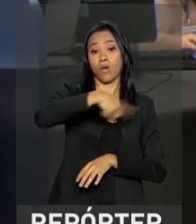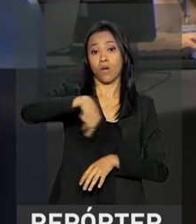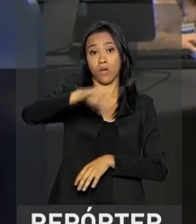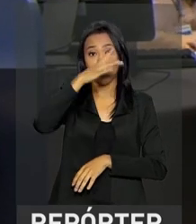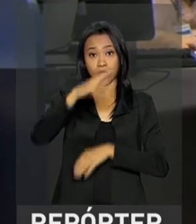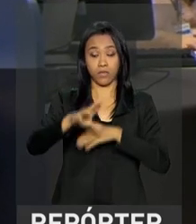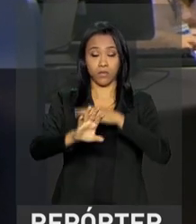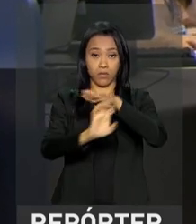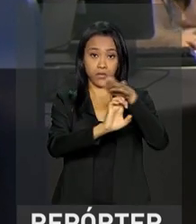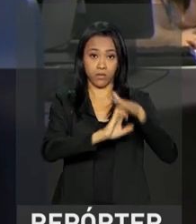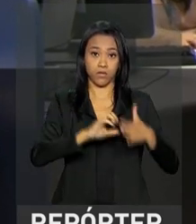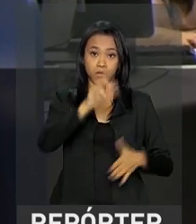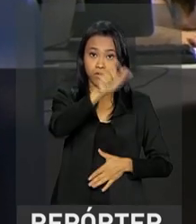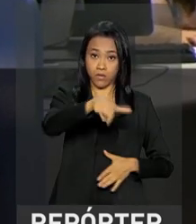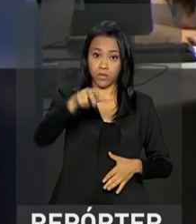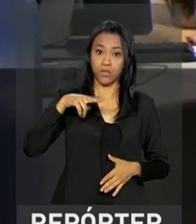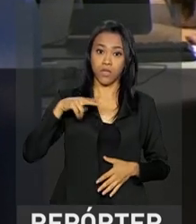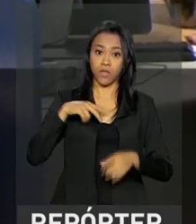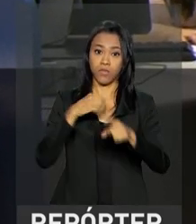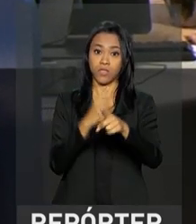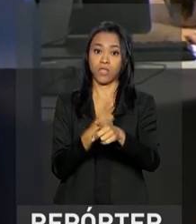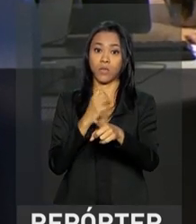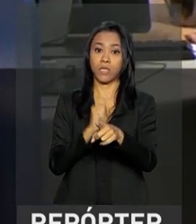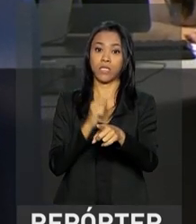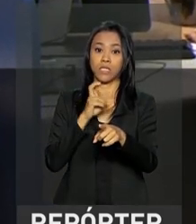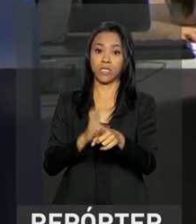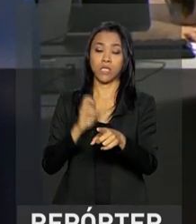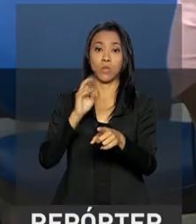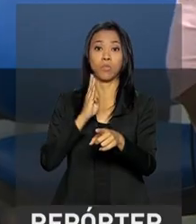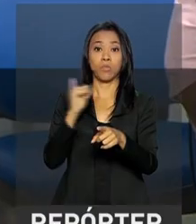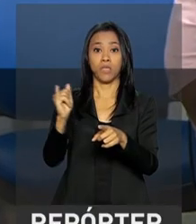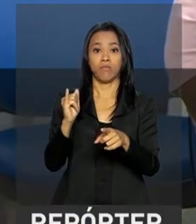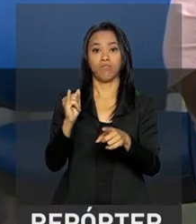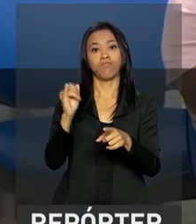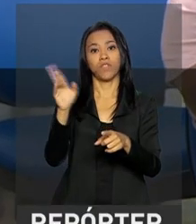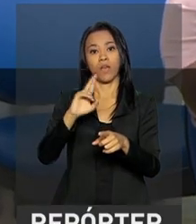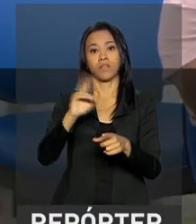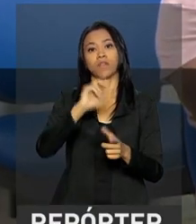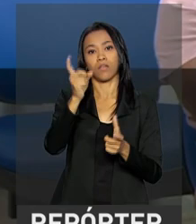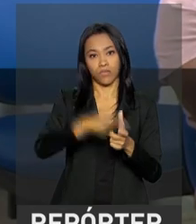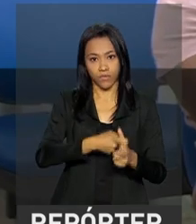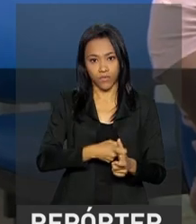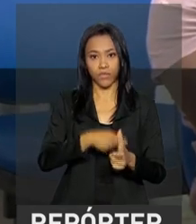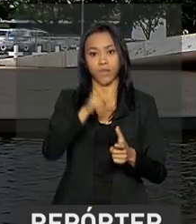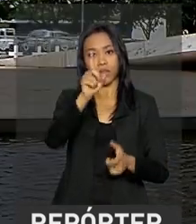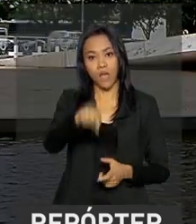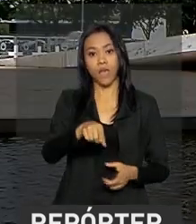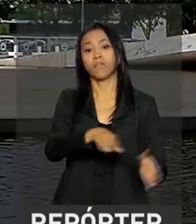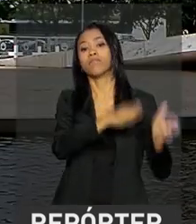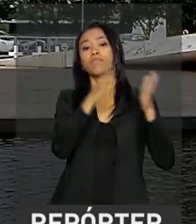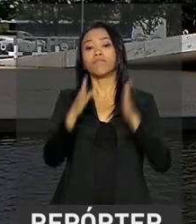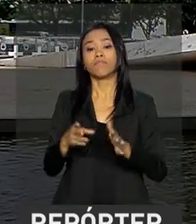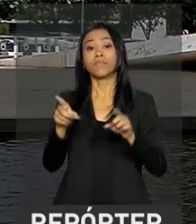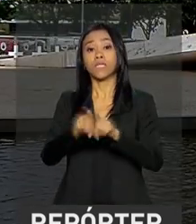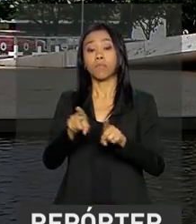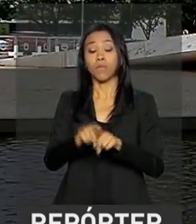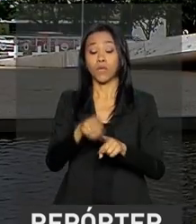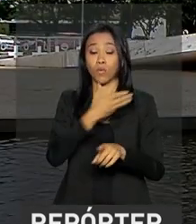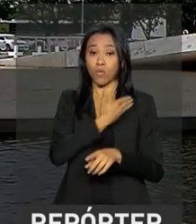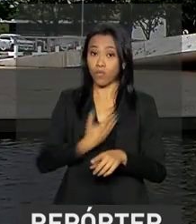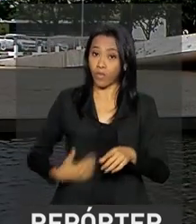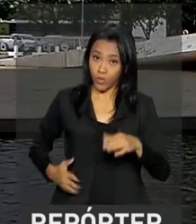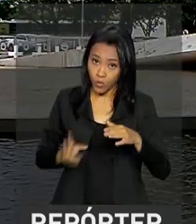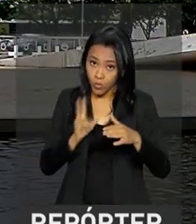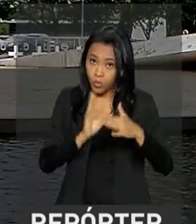causaram um rombo de R$ 185 bilhões no ano passado. Pressão à parte, o governo não estourou o